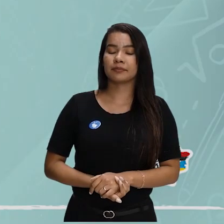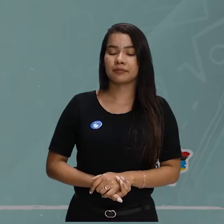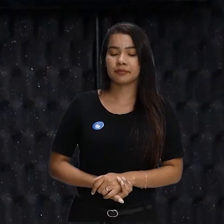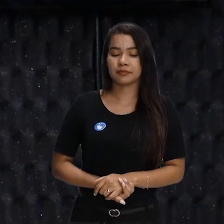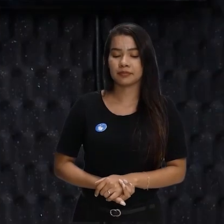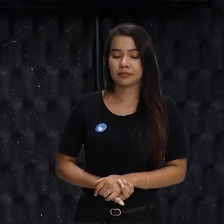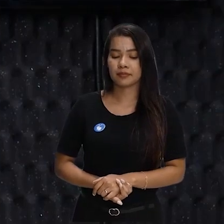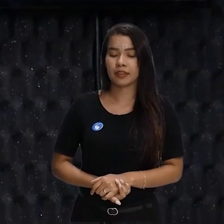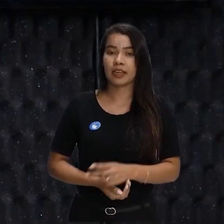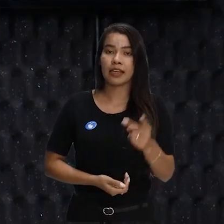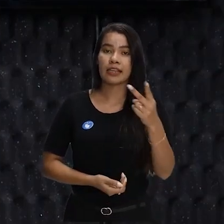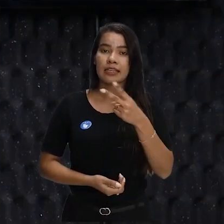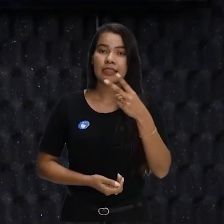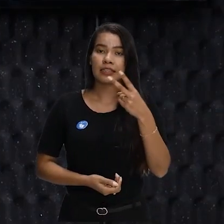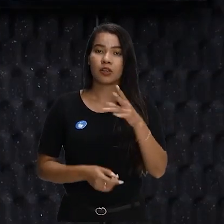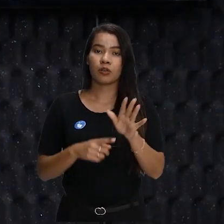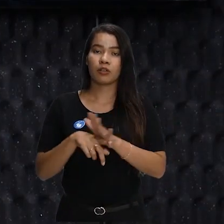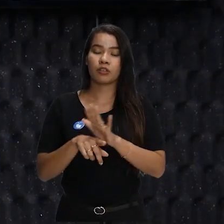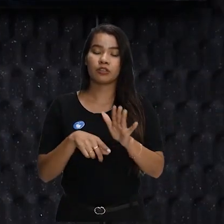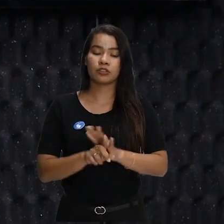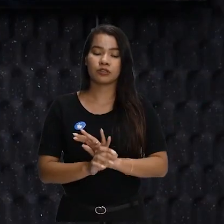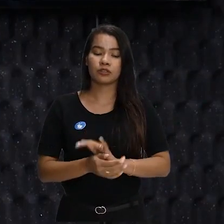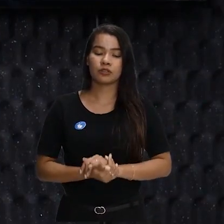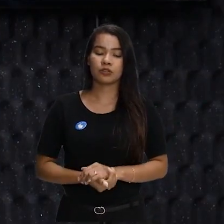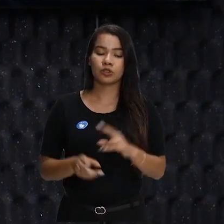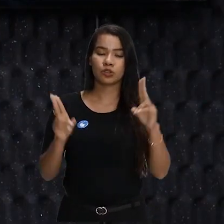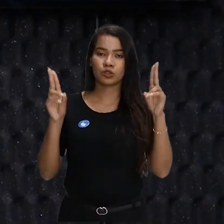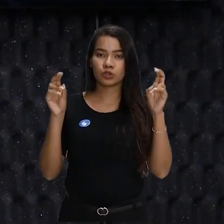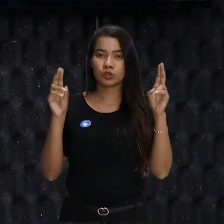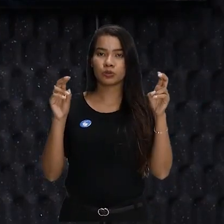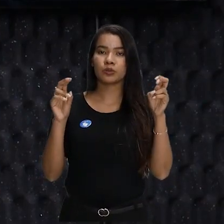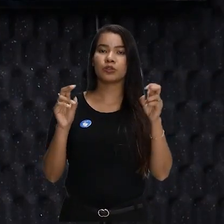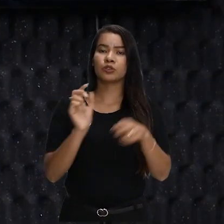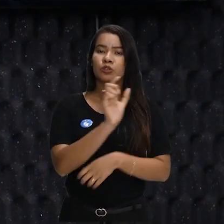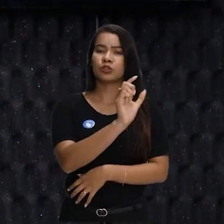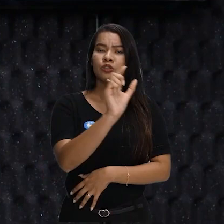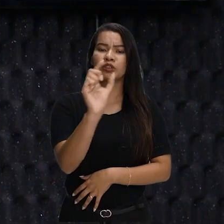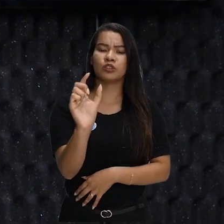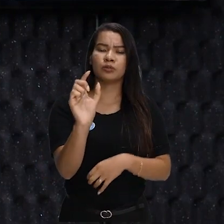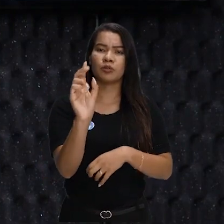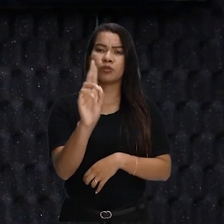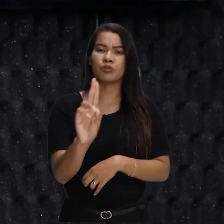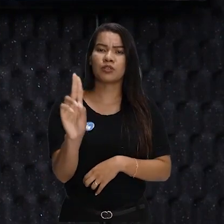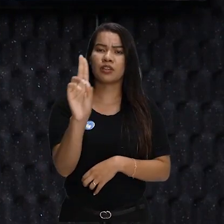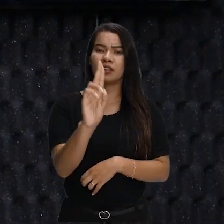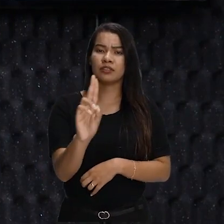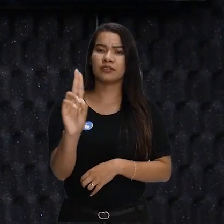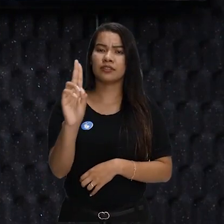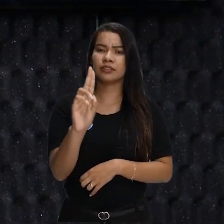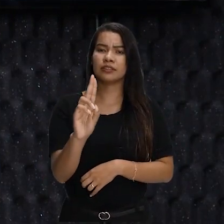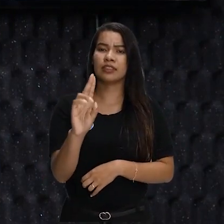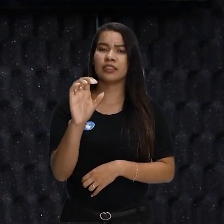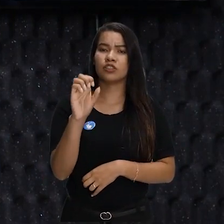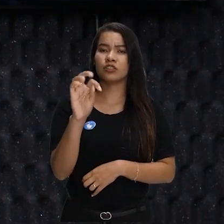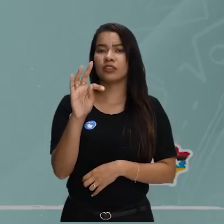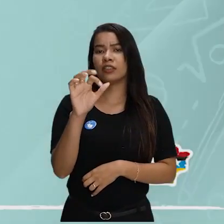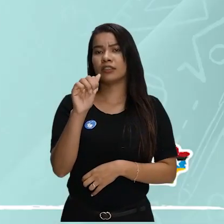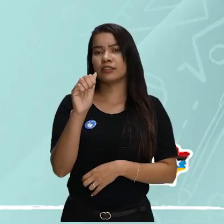para aqui para a segunda questão sobre esses termos utilizados aí na